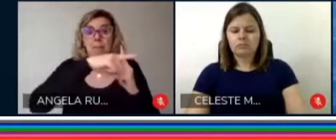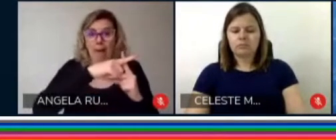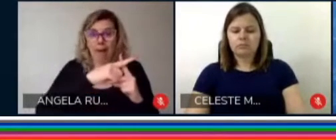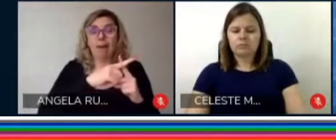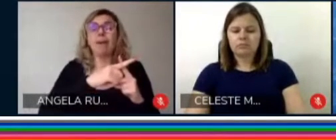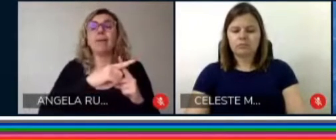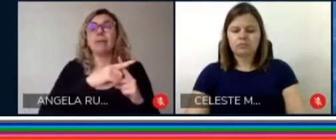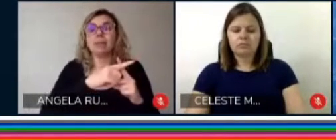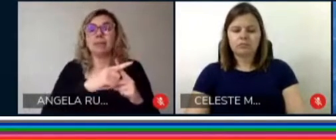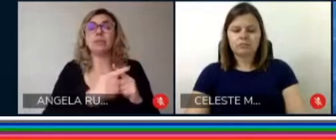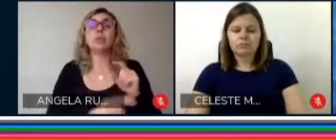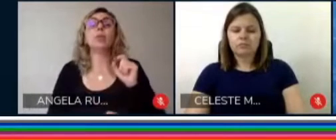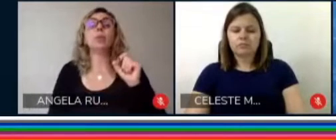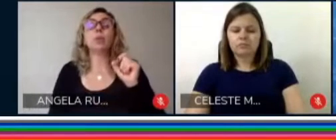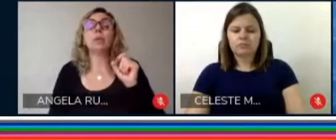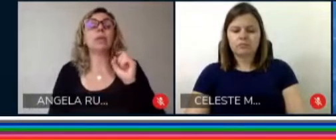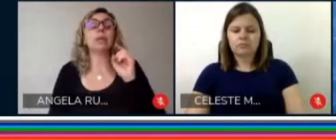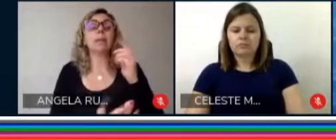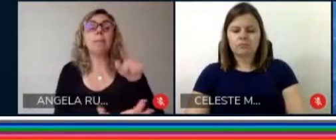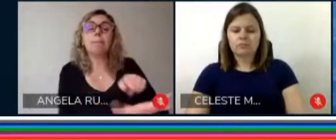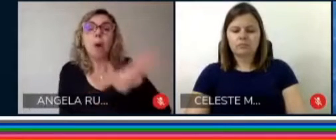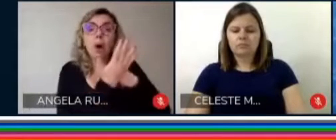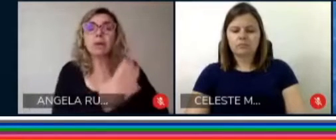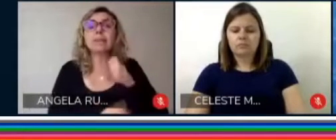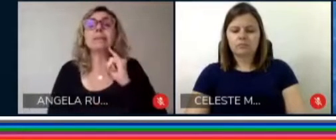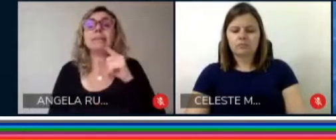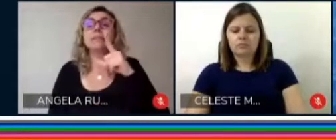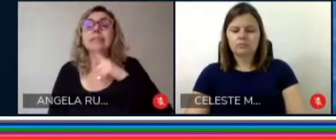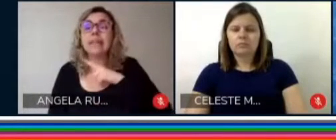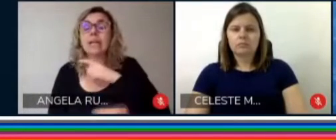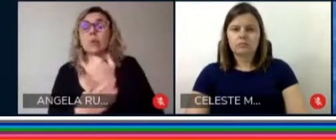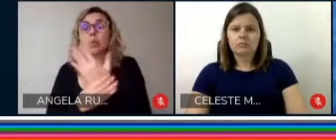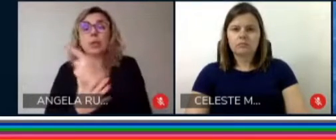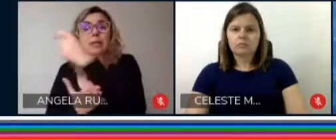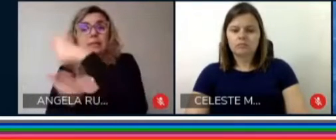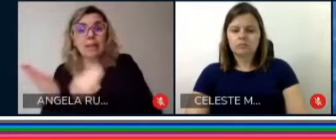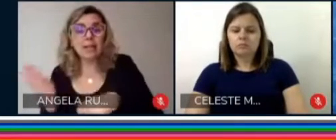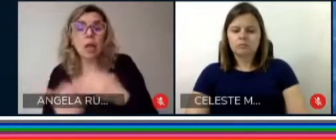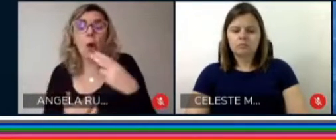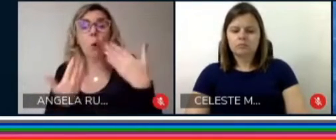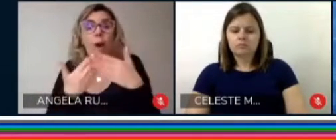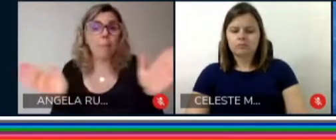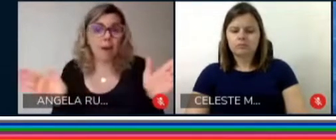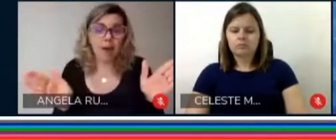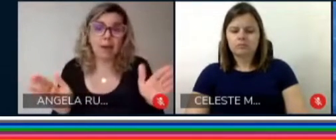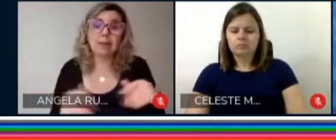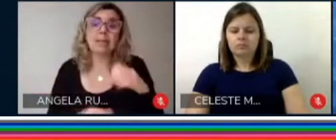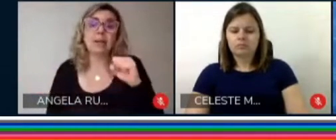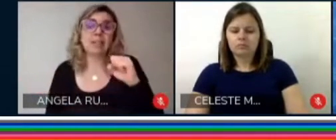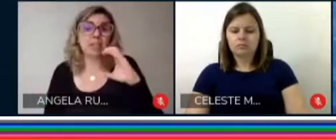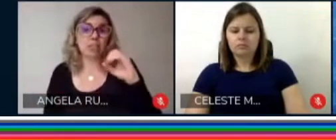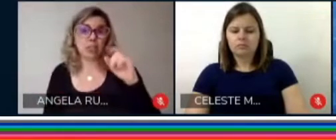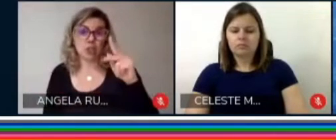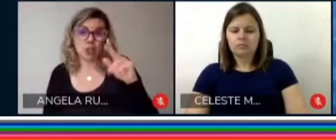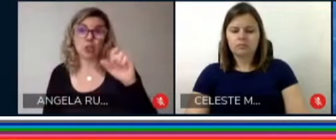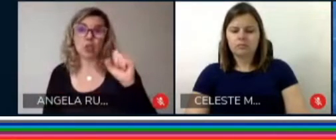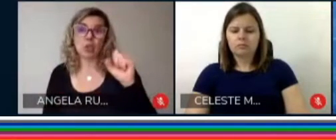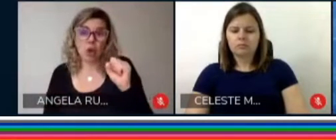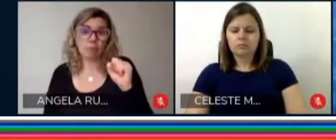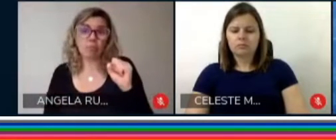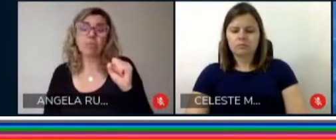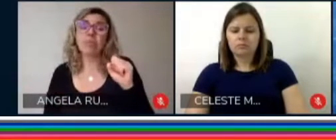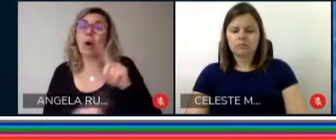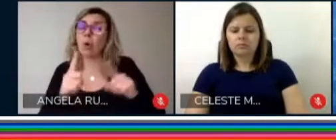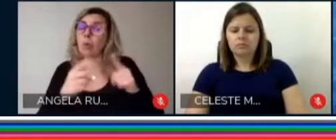está assinado ou que está em acesso aberto, o que quer dizer que muito do universo da Scopus, dentro do Sabe Mais, acaba ficando